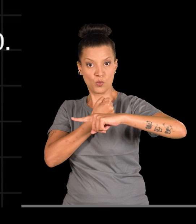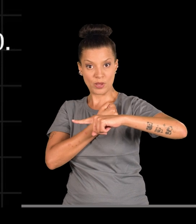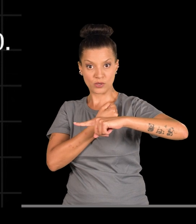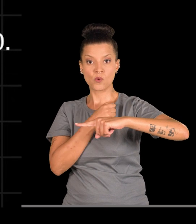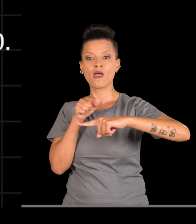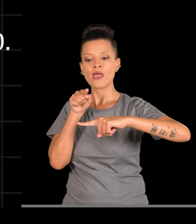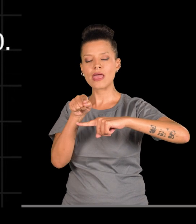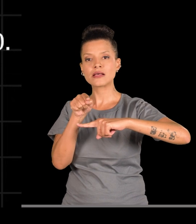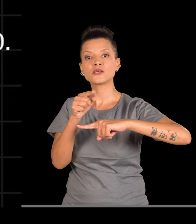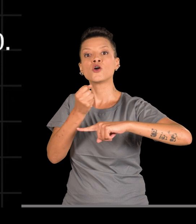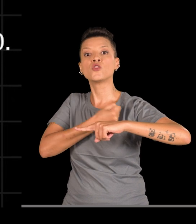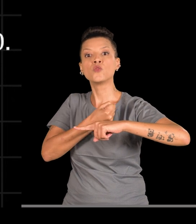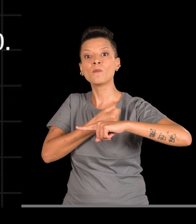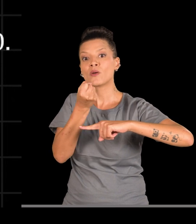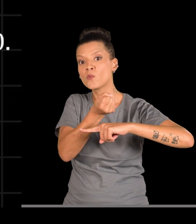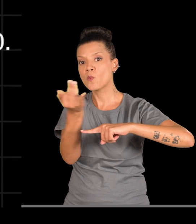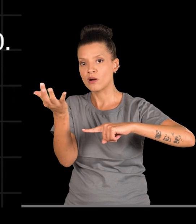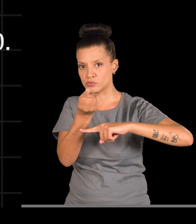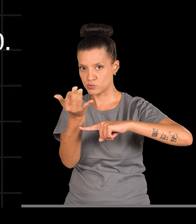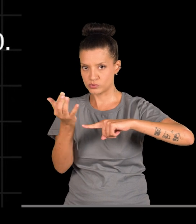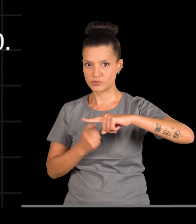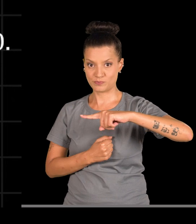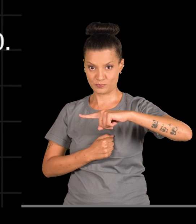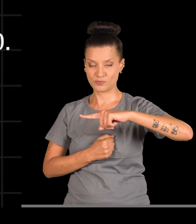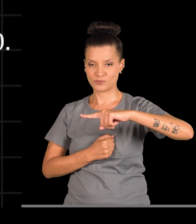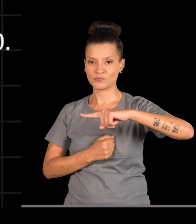na fração, de numerador.